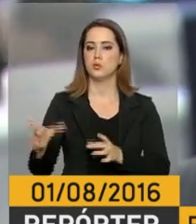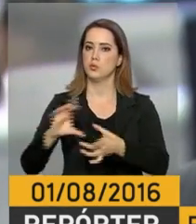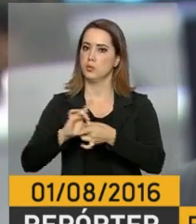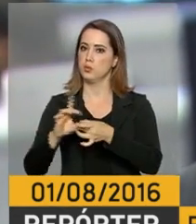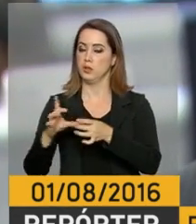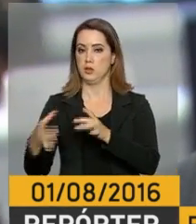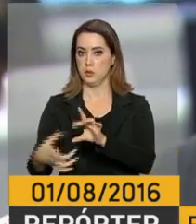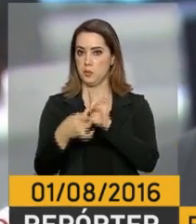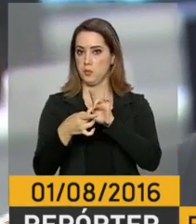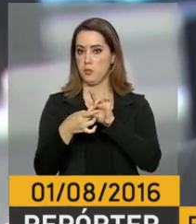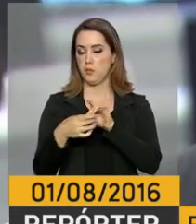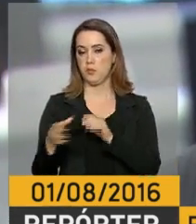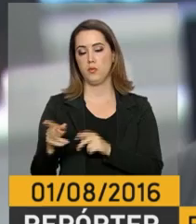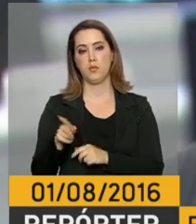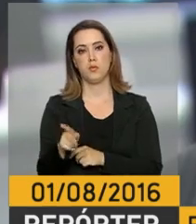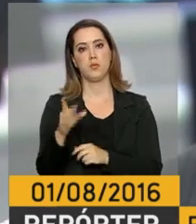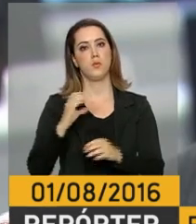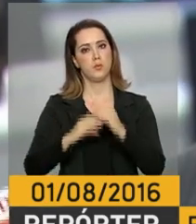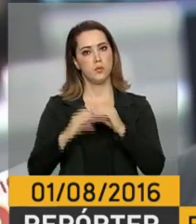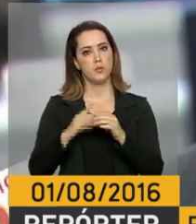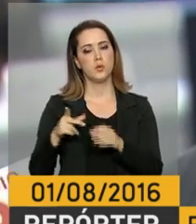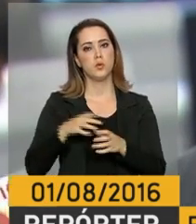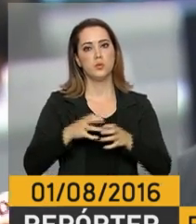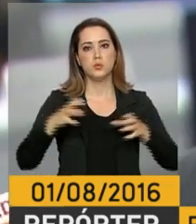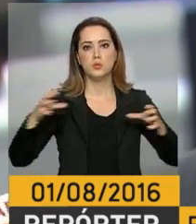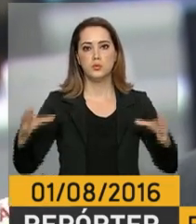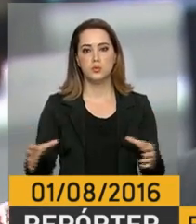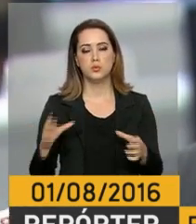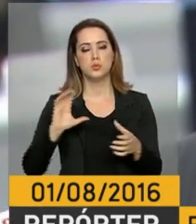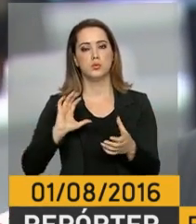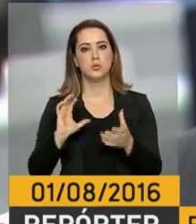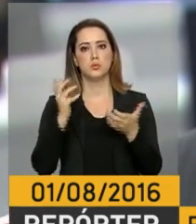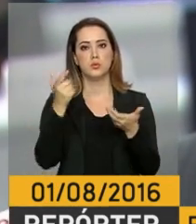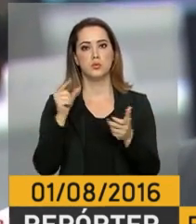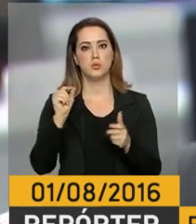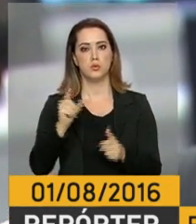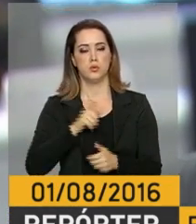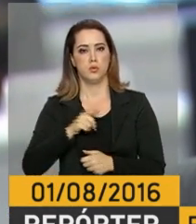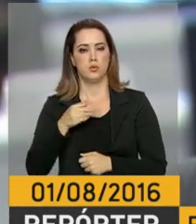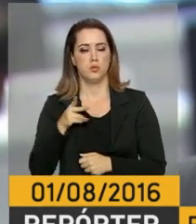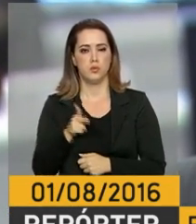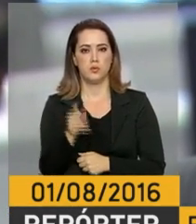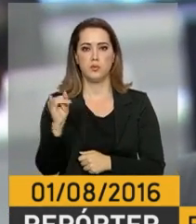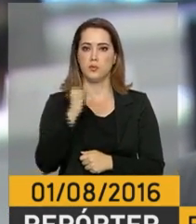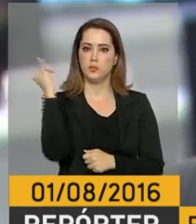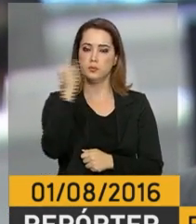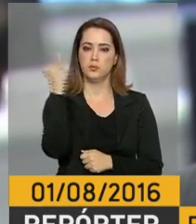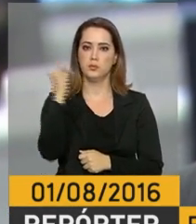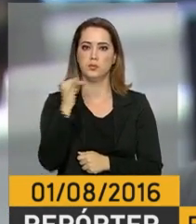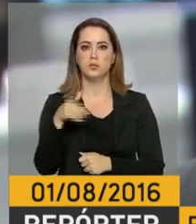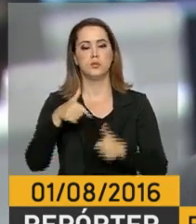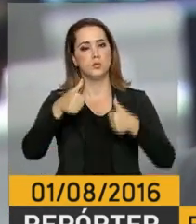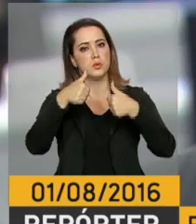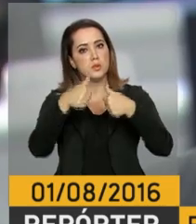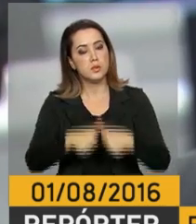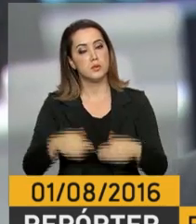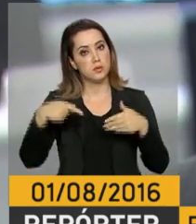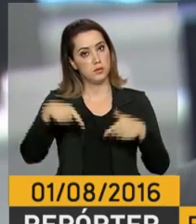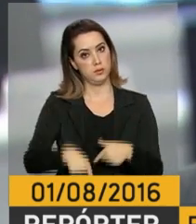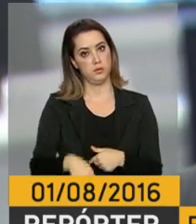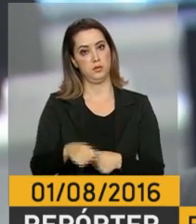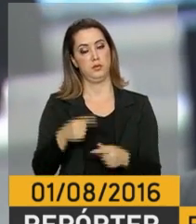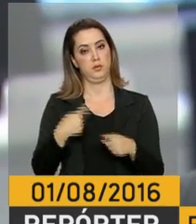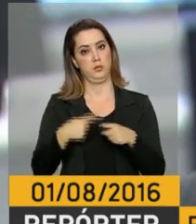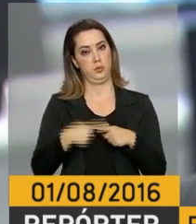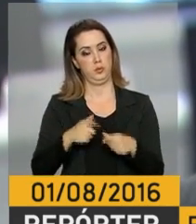também, nesse centro. Obviamente, num grande evento como esse, sempre é mais importante a presença física também, para que